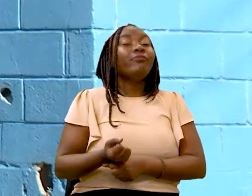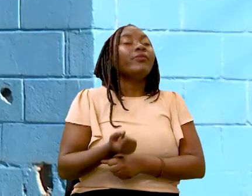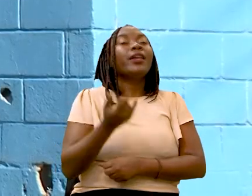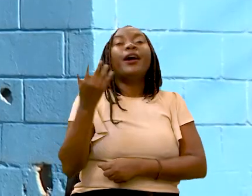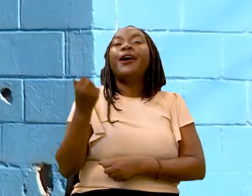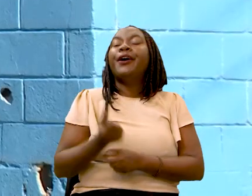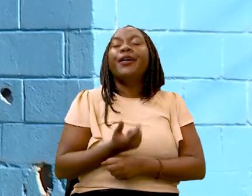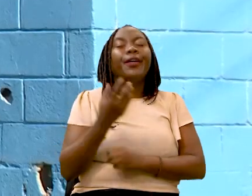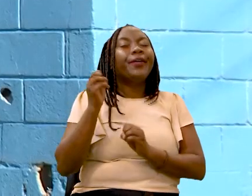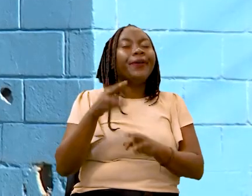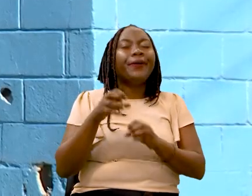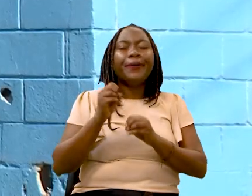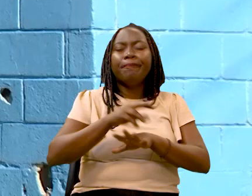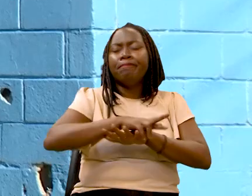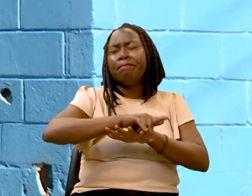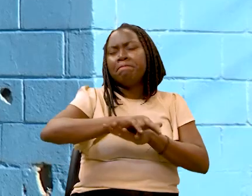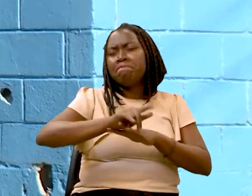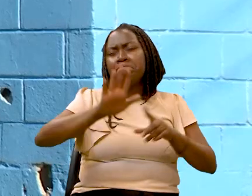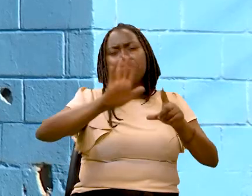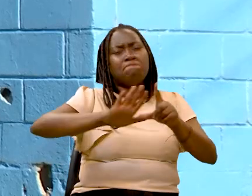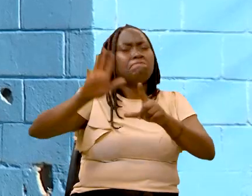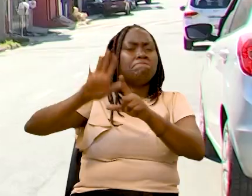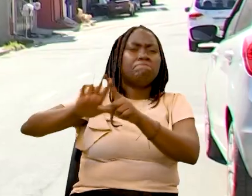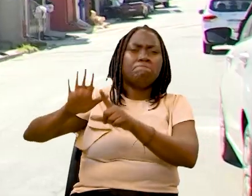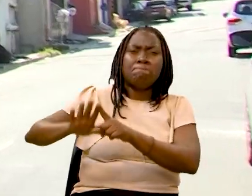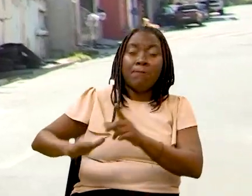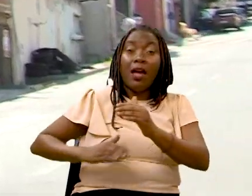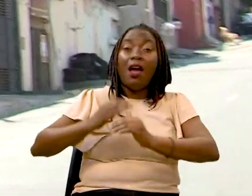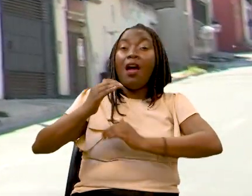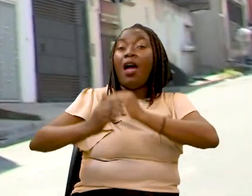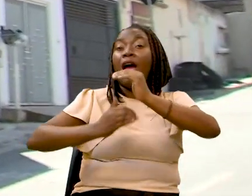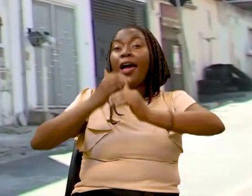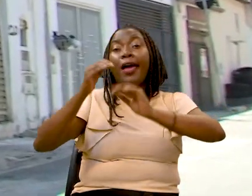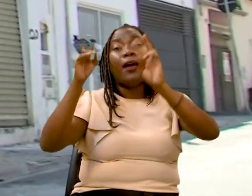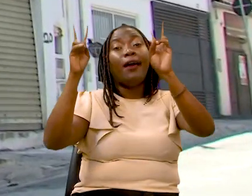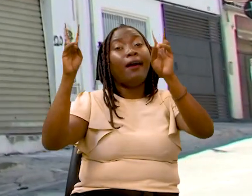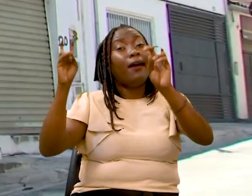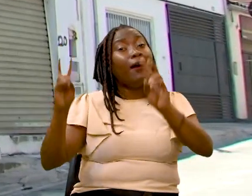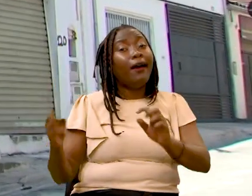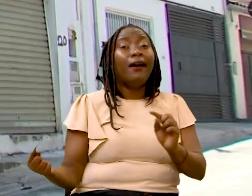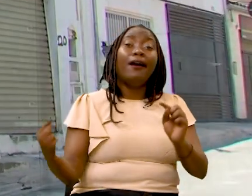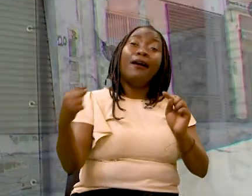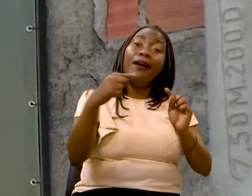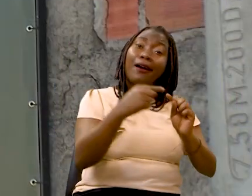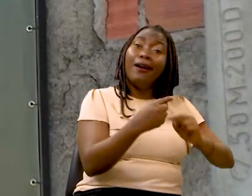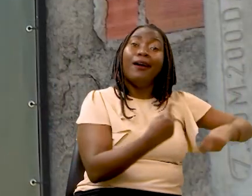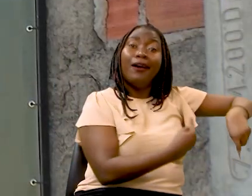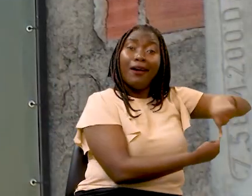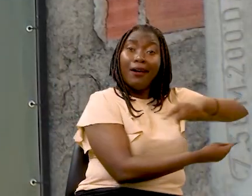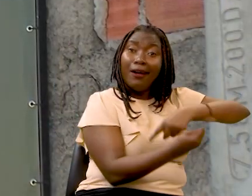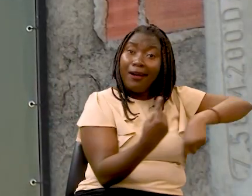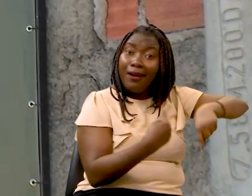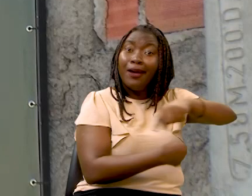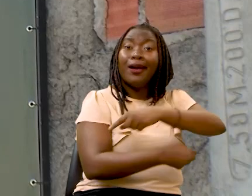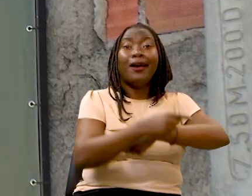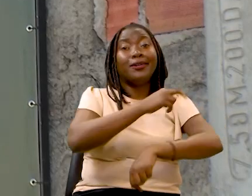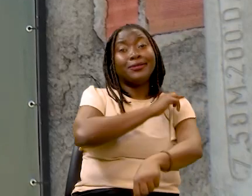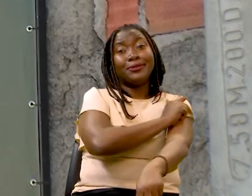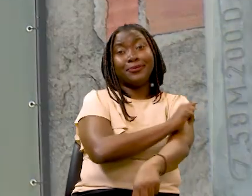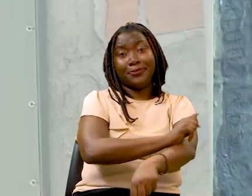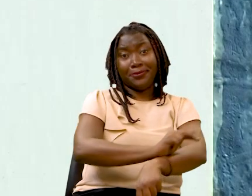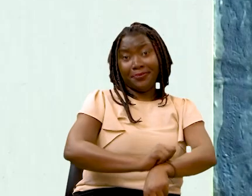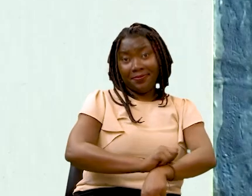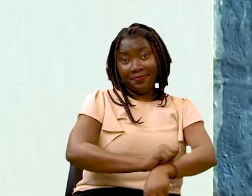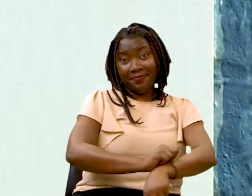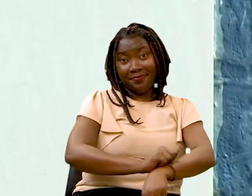com um número de educadores das múltiplas áreas, assim, desenvolvendo temas ligados às